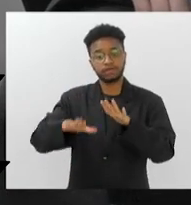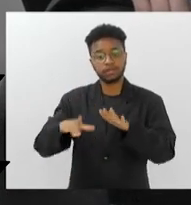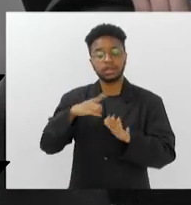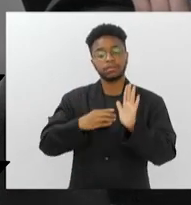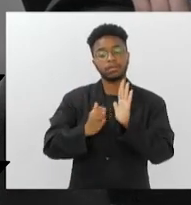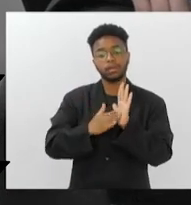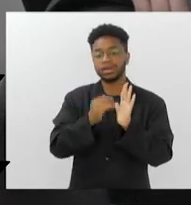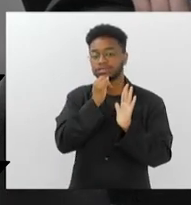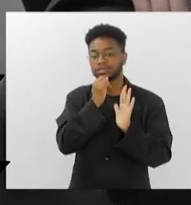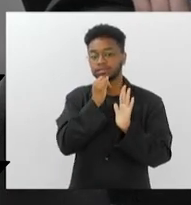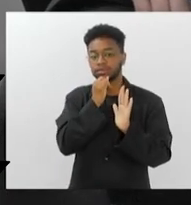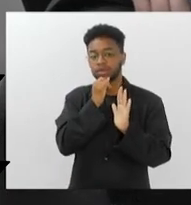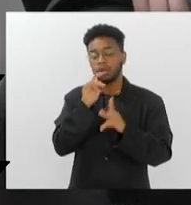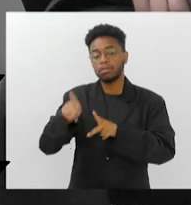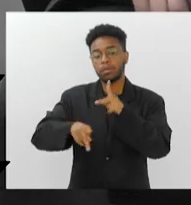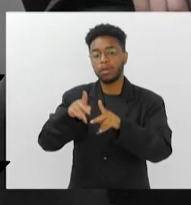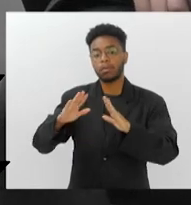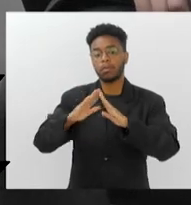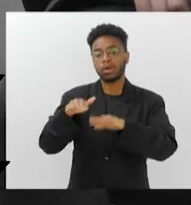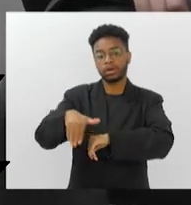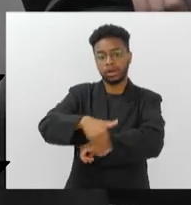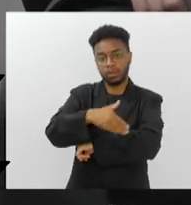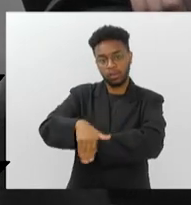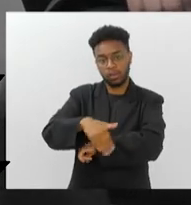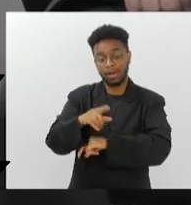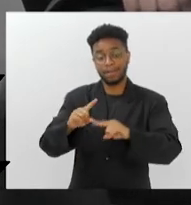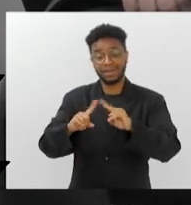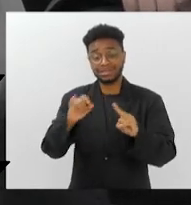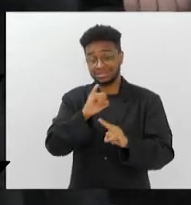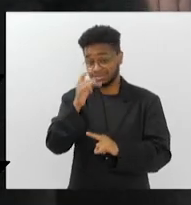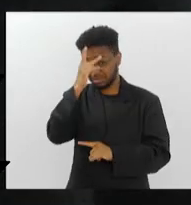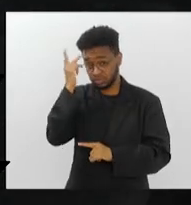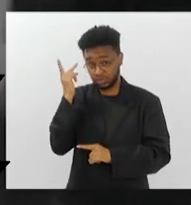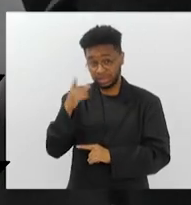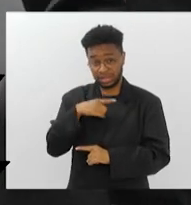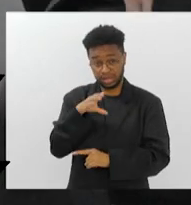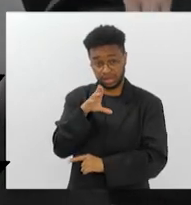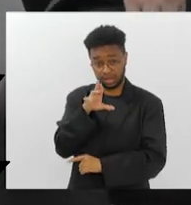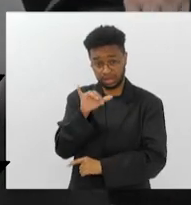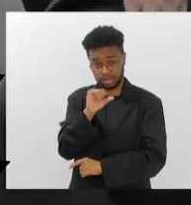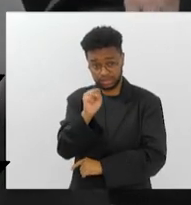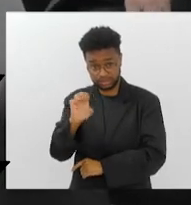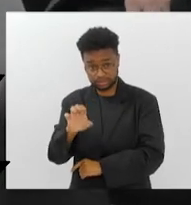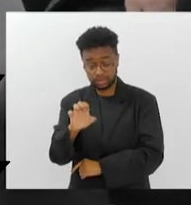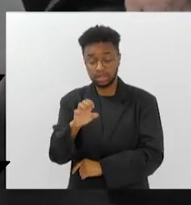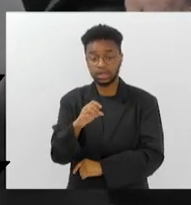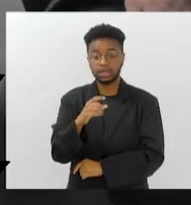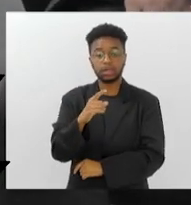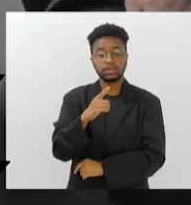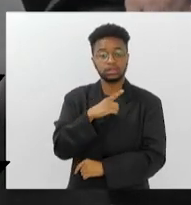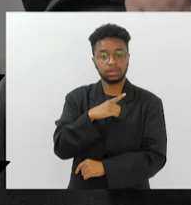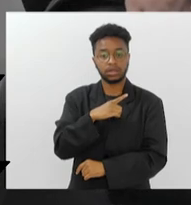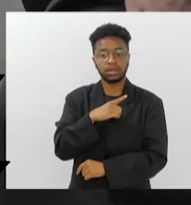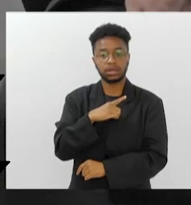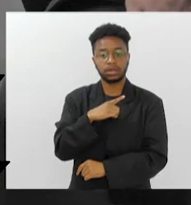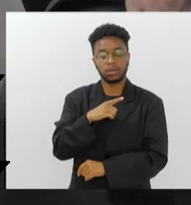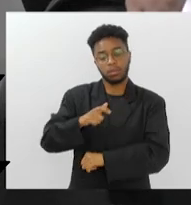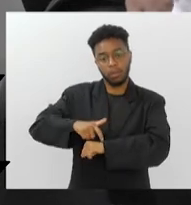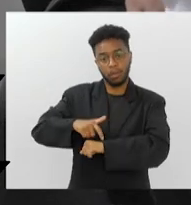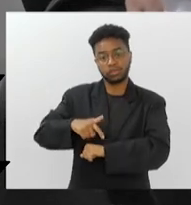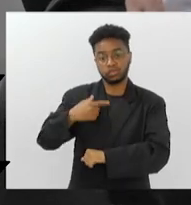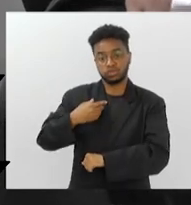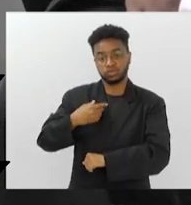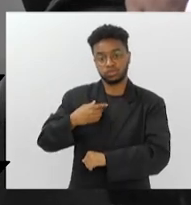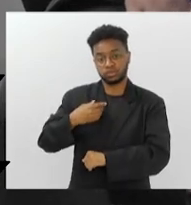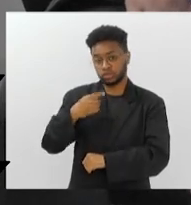quando se trata da população em situação de rua agora uma pessoa que entra numa crise né que tá num quadro e de risco paraa sua